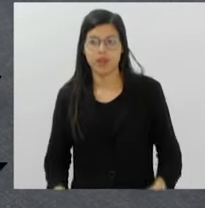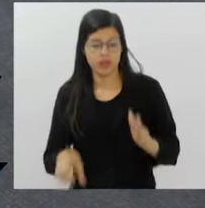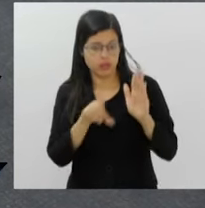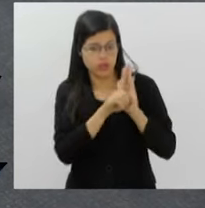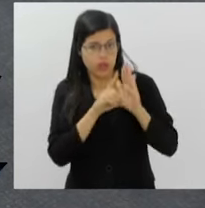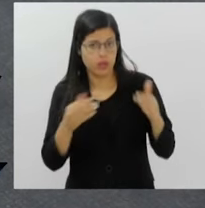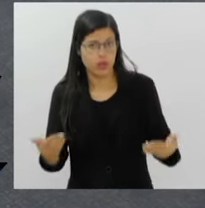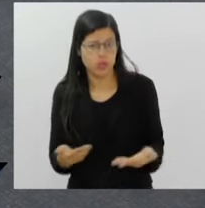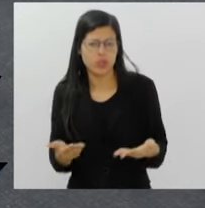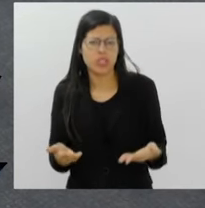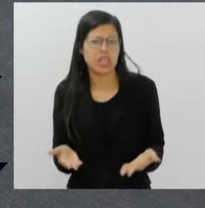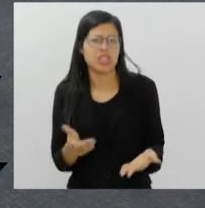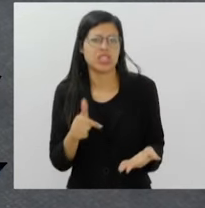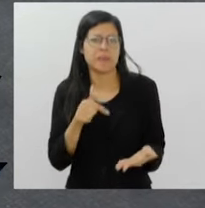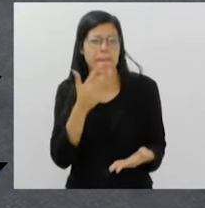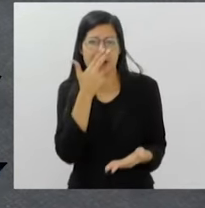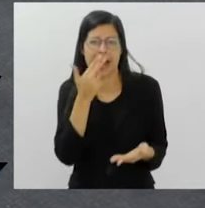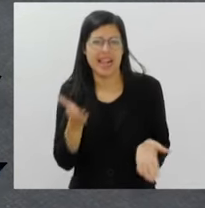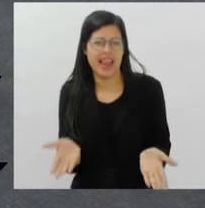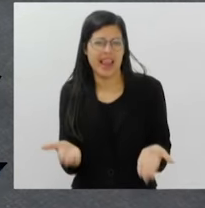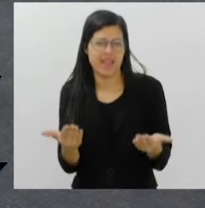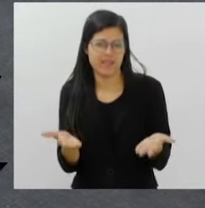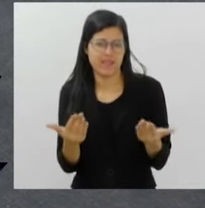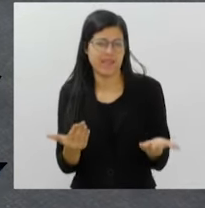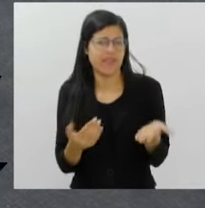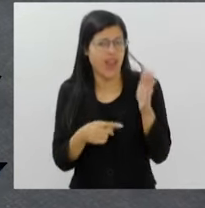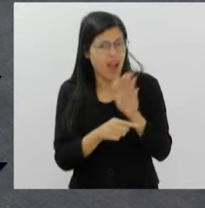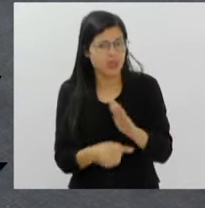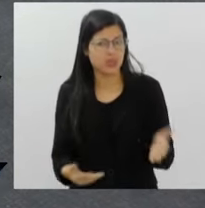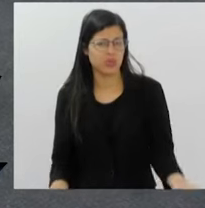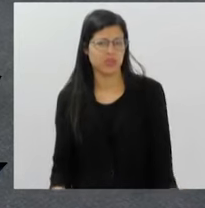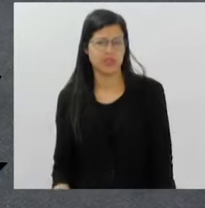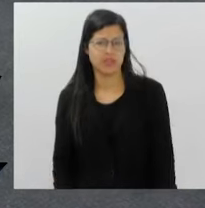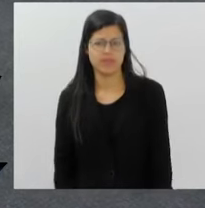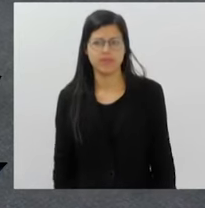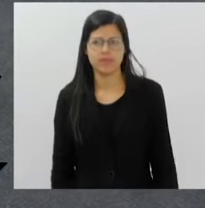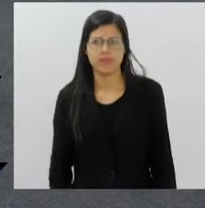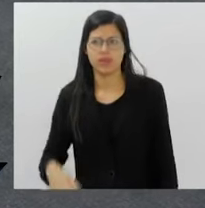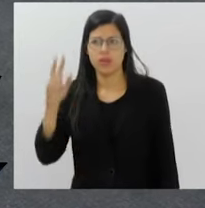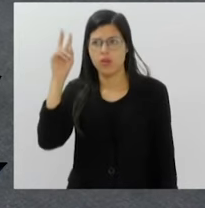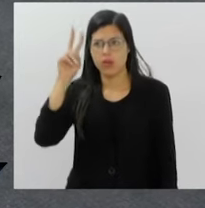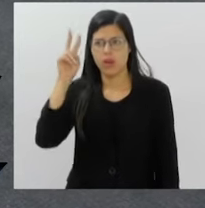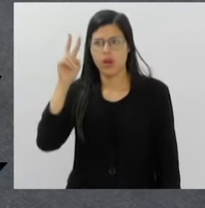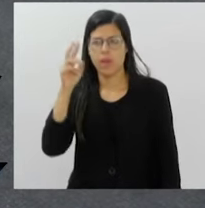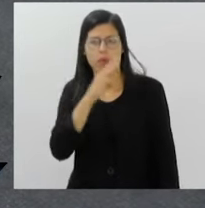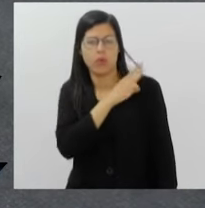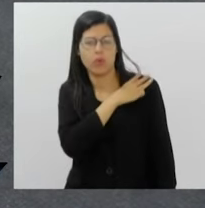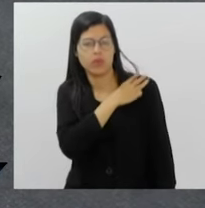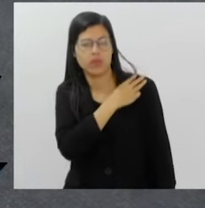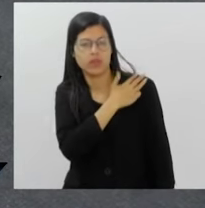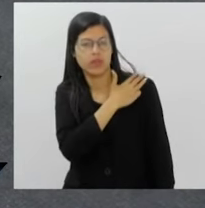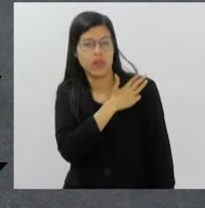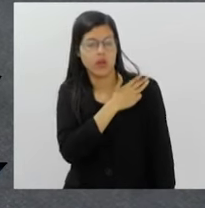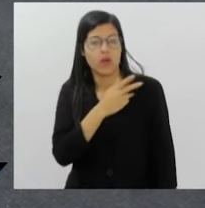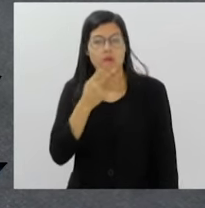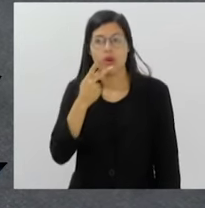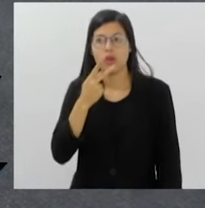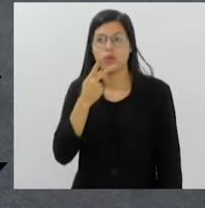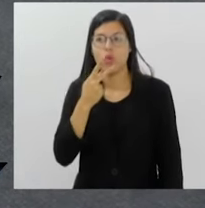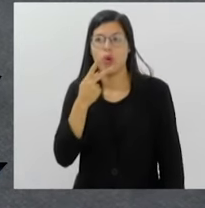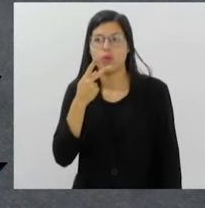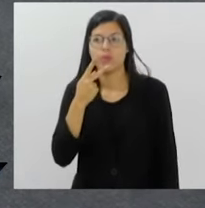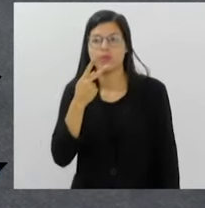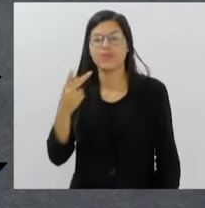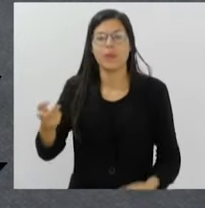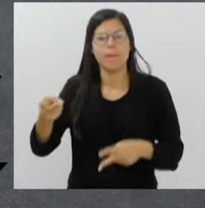são brandas. Só ajudam. Eu me lembro muito bem quando o coronel chegou e falou assim, rapaz, eu